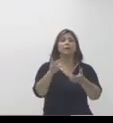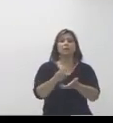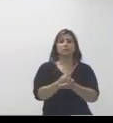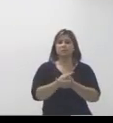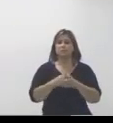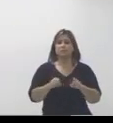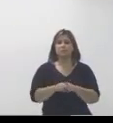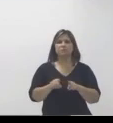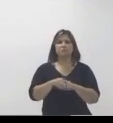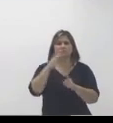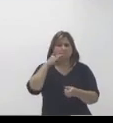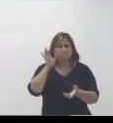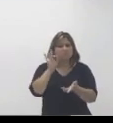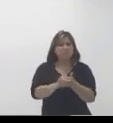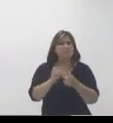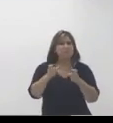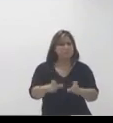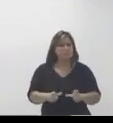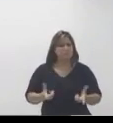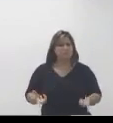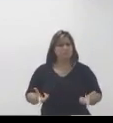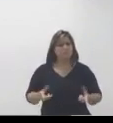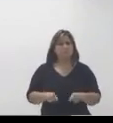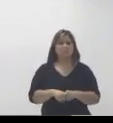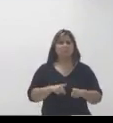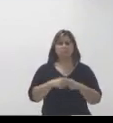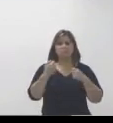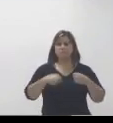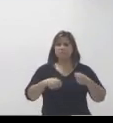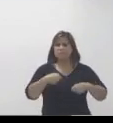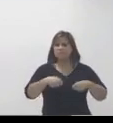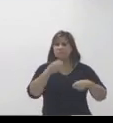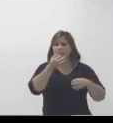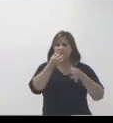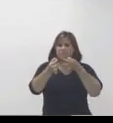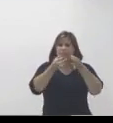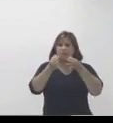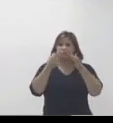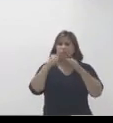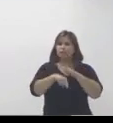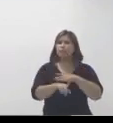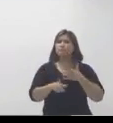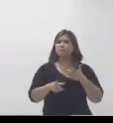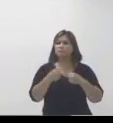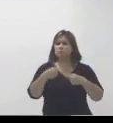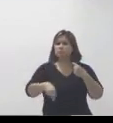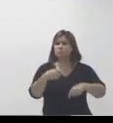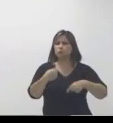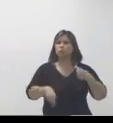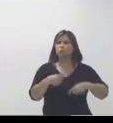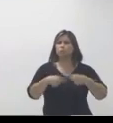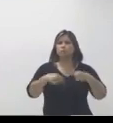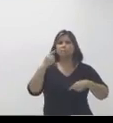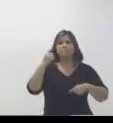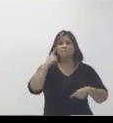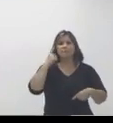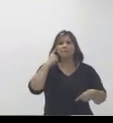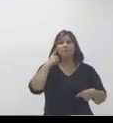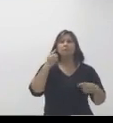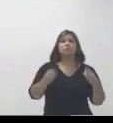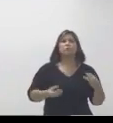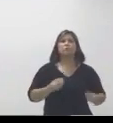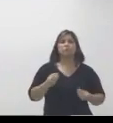espaços de fato são esses eu acho que nós temos que aprofundar essa discussão e e pensarmos que nós estamos